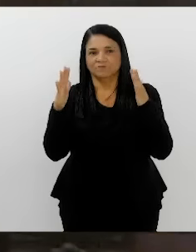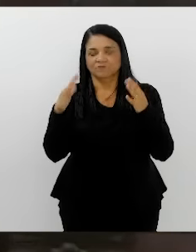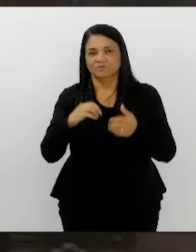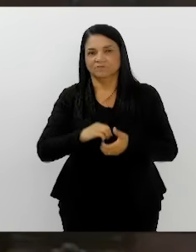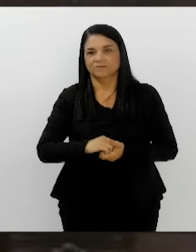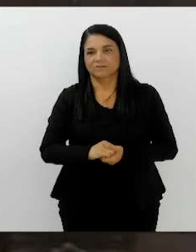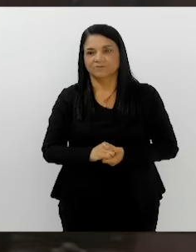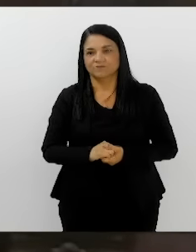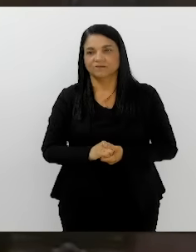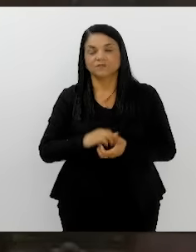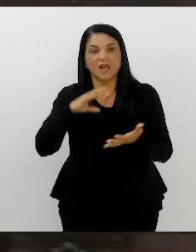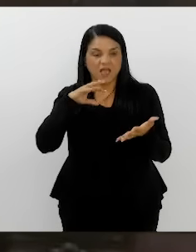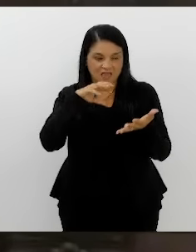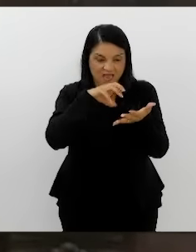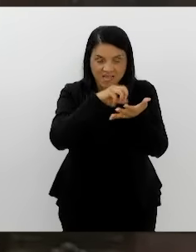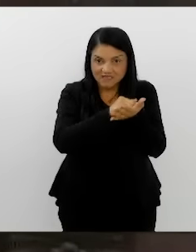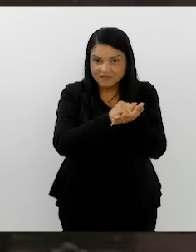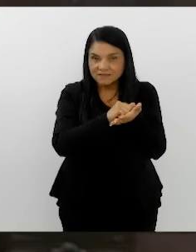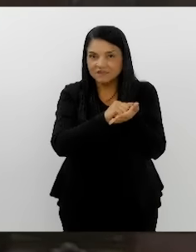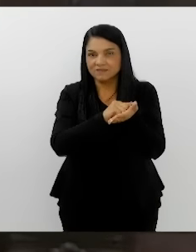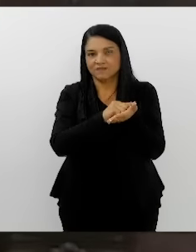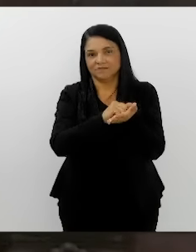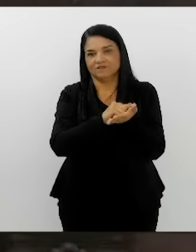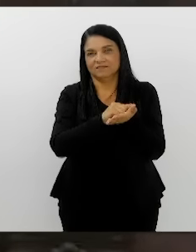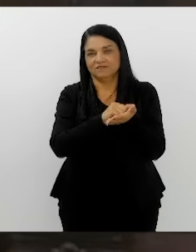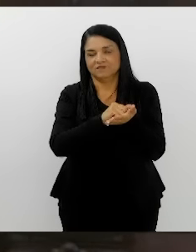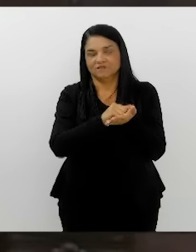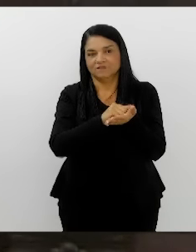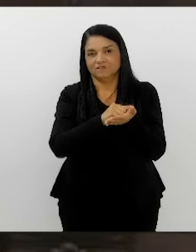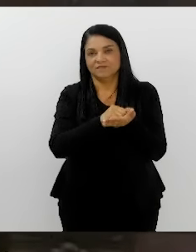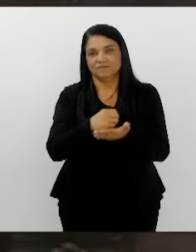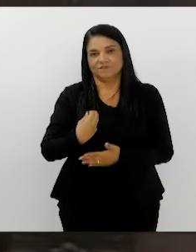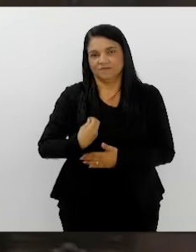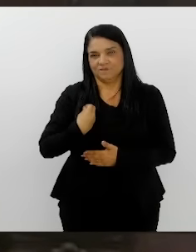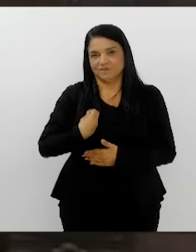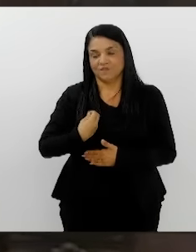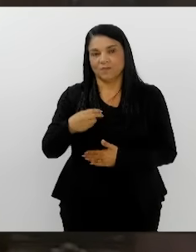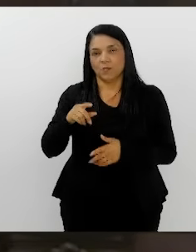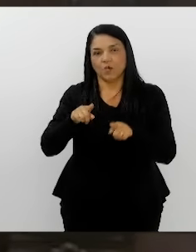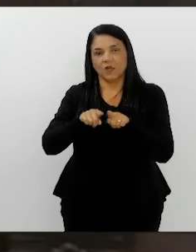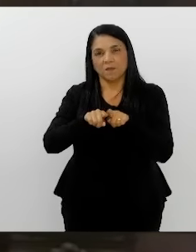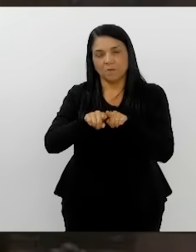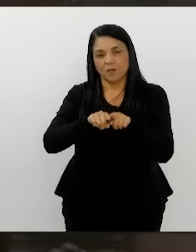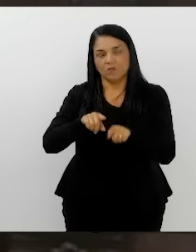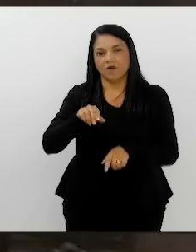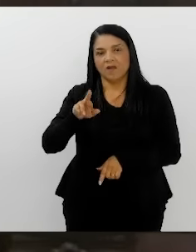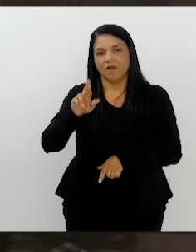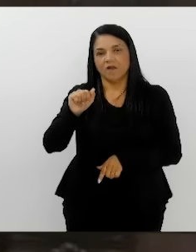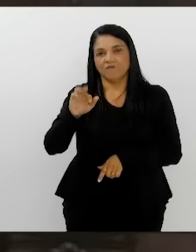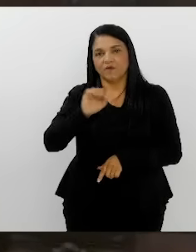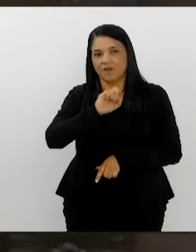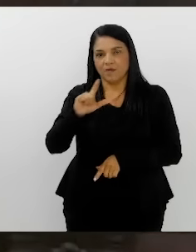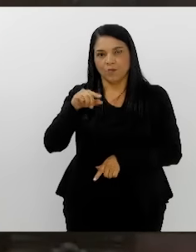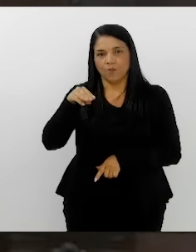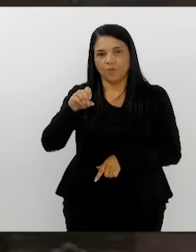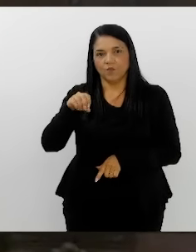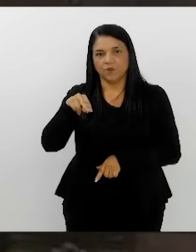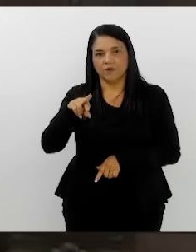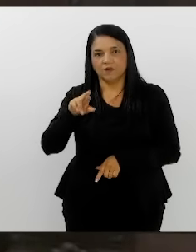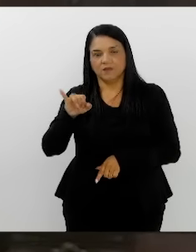Quero fazer o registro da presença do meu irmão Rafael Moreira, falar também do meu irmão